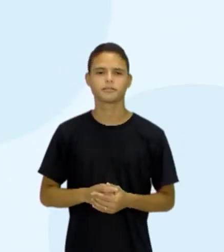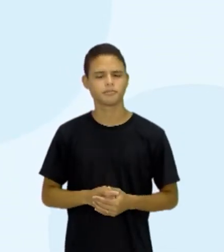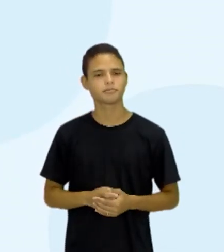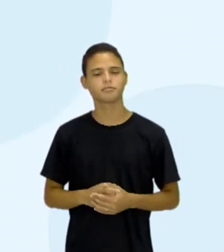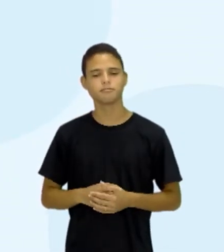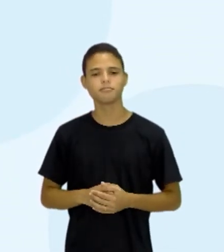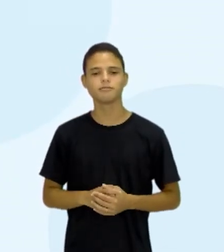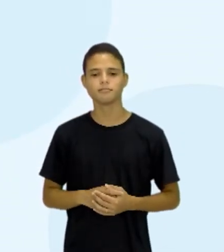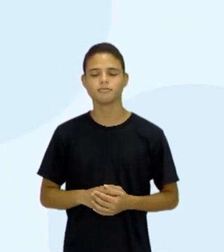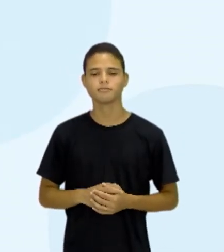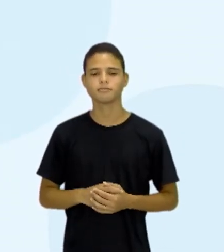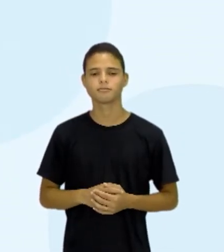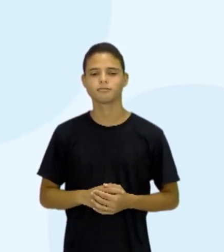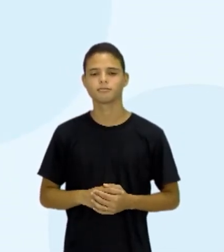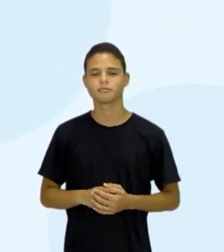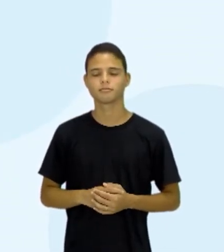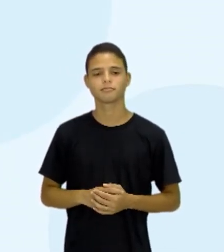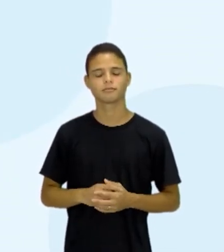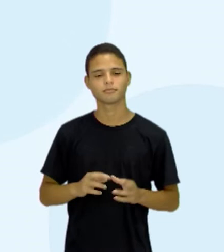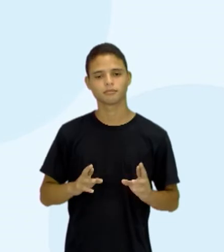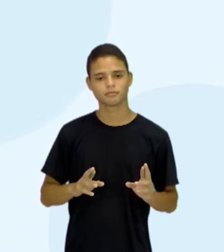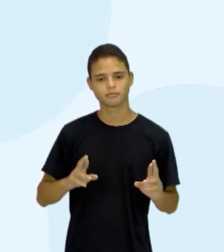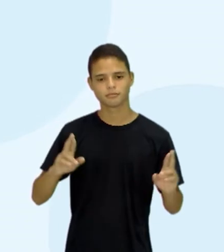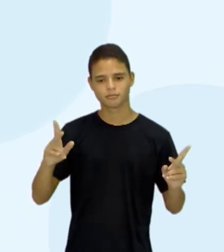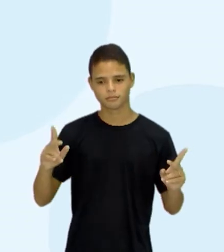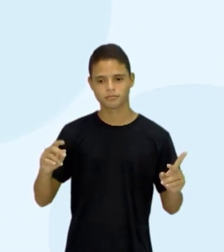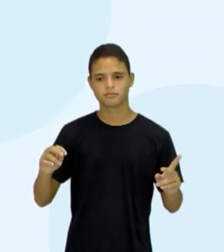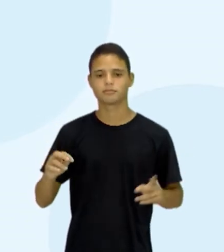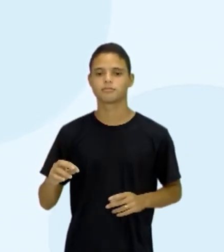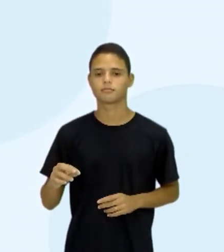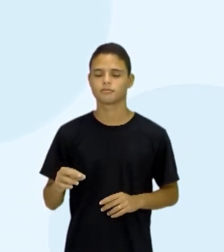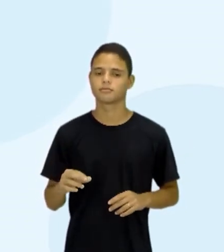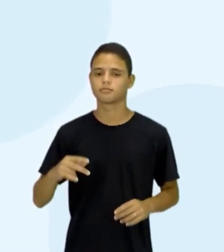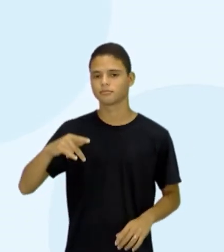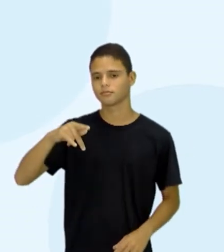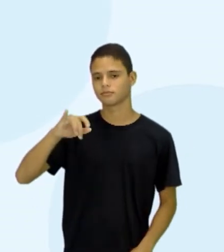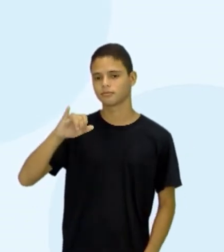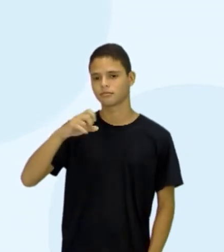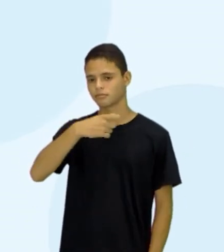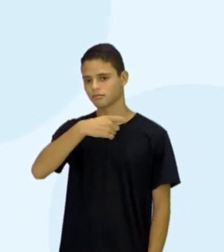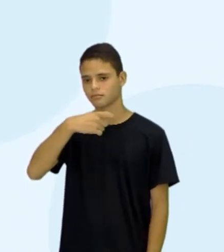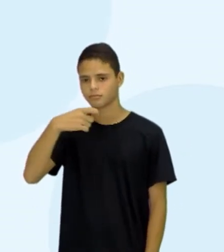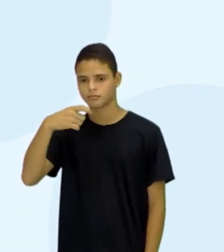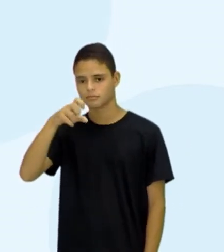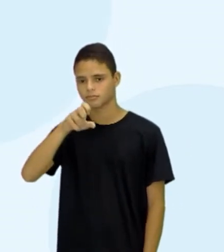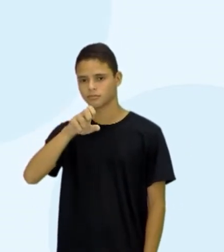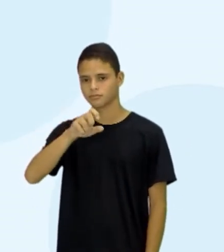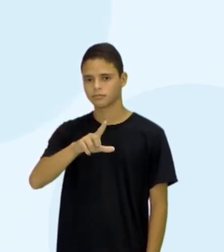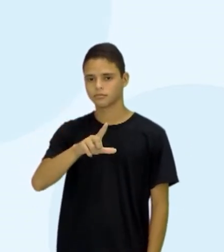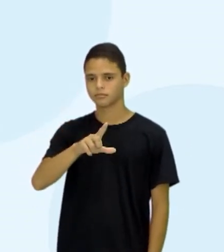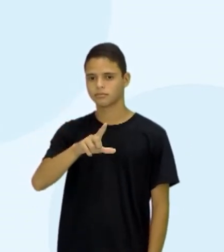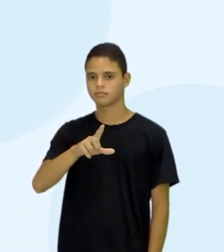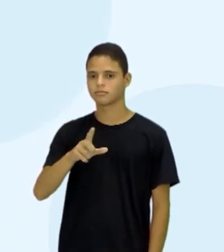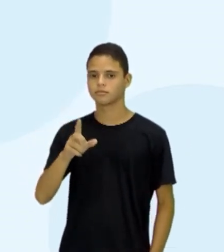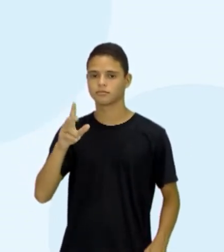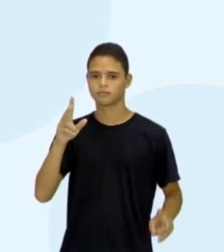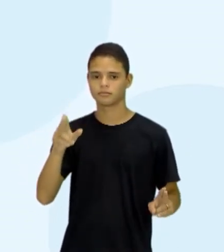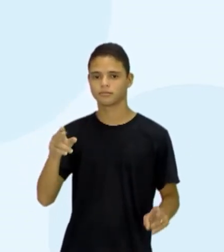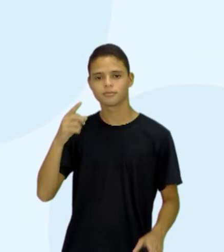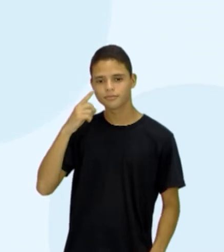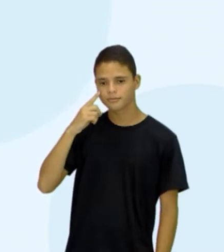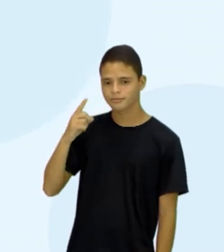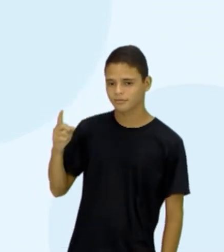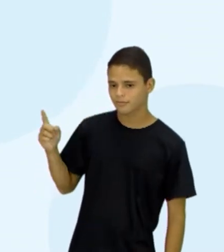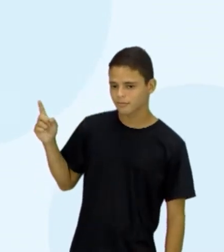Ó, essa diferença, essa deformação aí em pixels, ó, é aquela redondinha lá em cima, ó. Tá